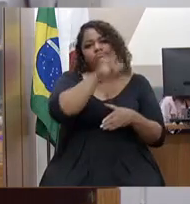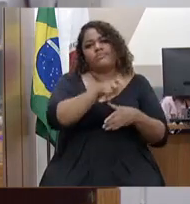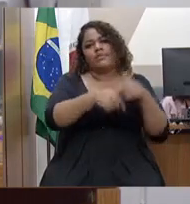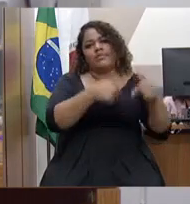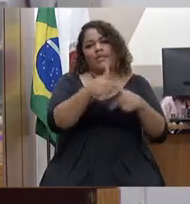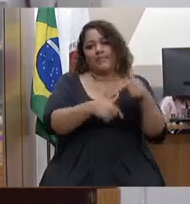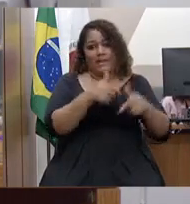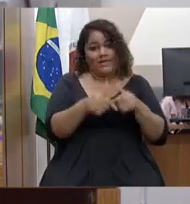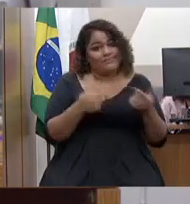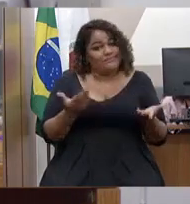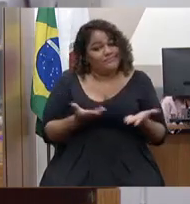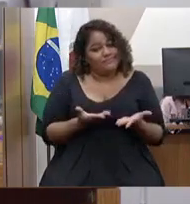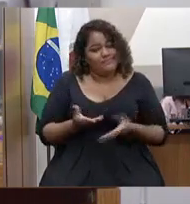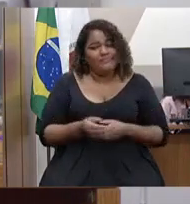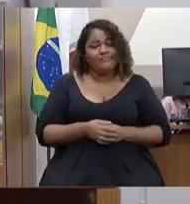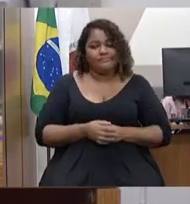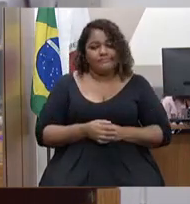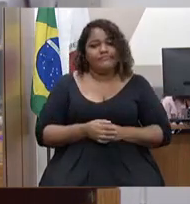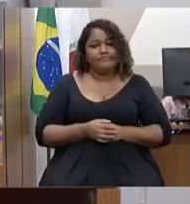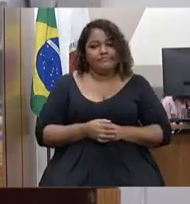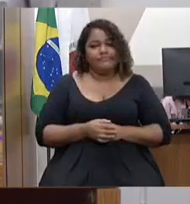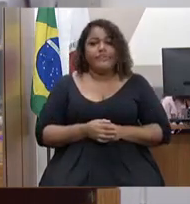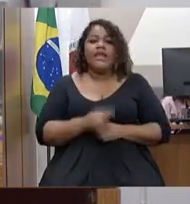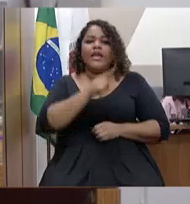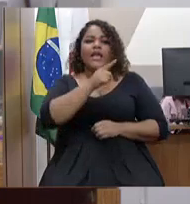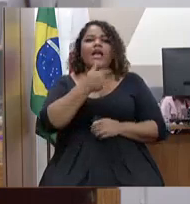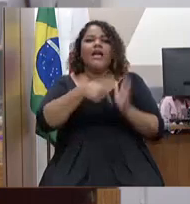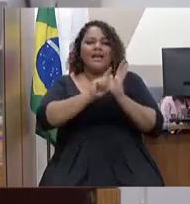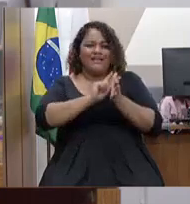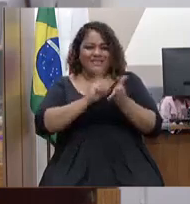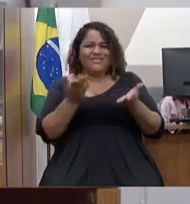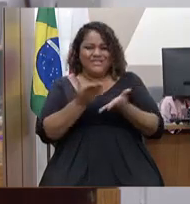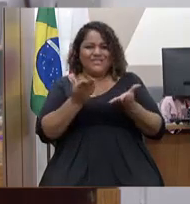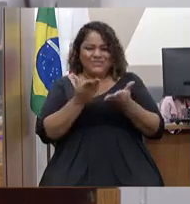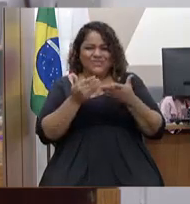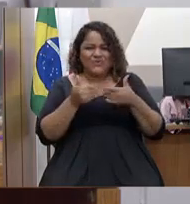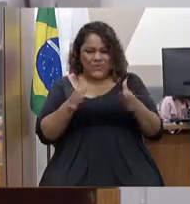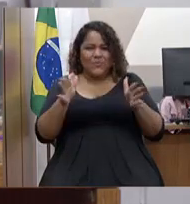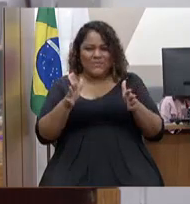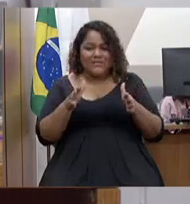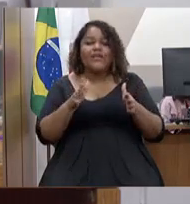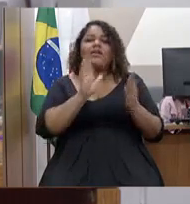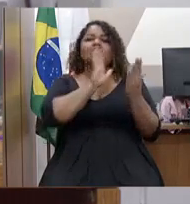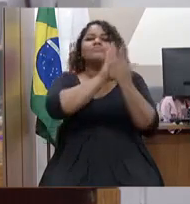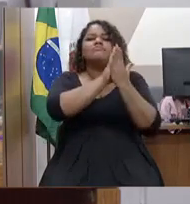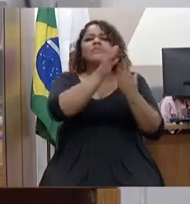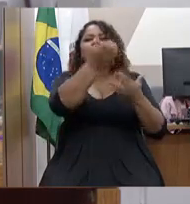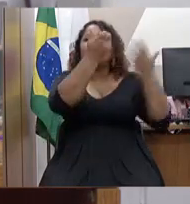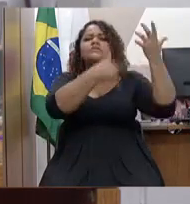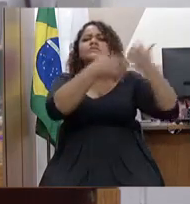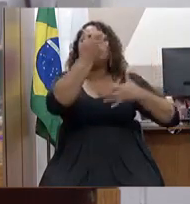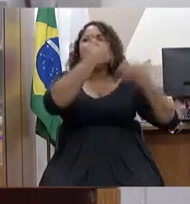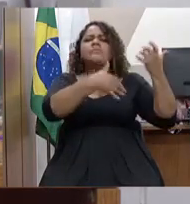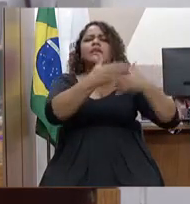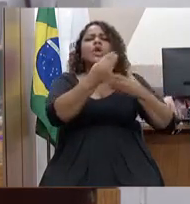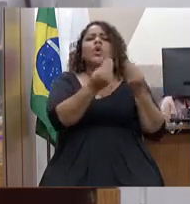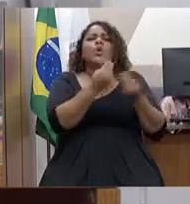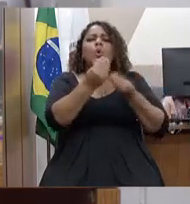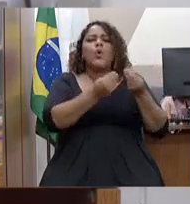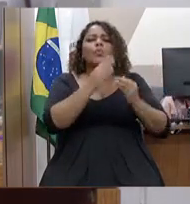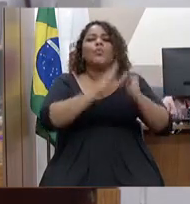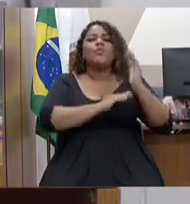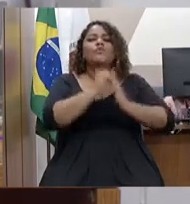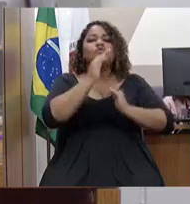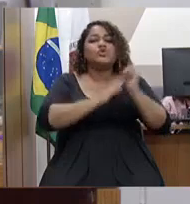da educação né onde ele me passava a situação dos profissionais em educação terceirizados né